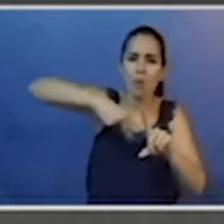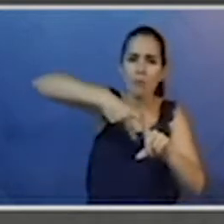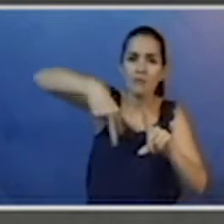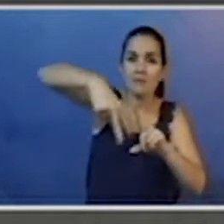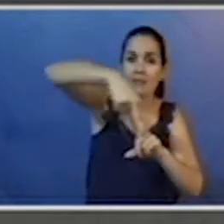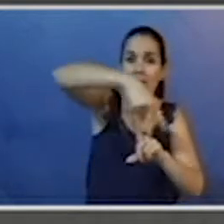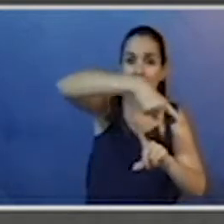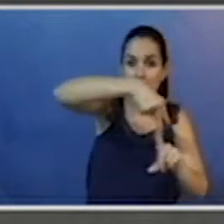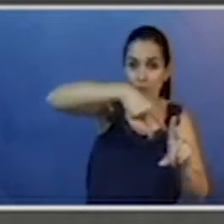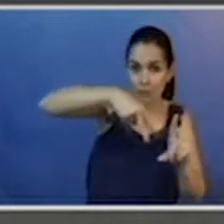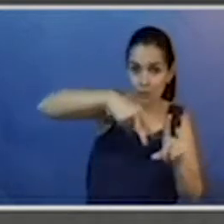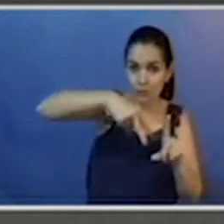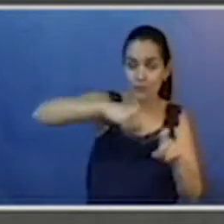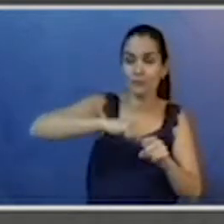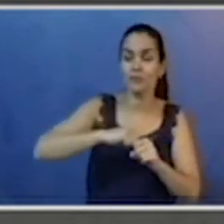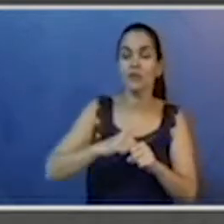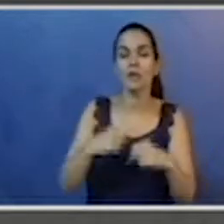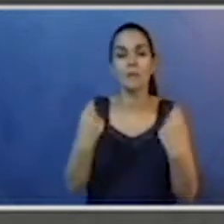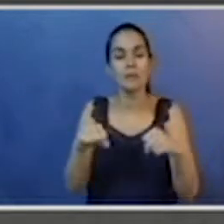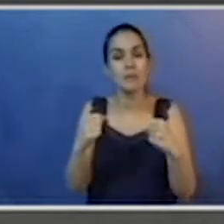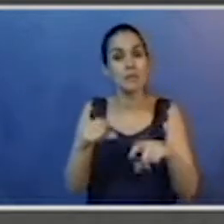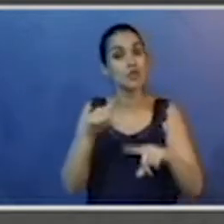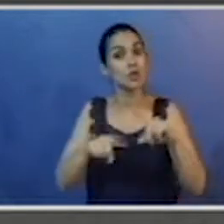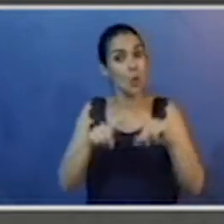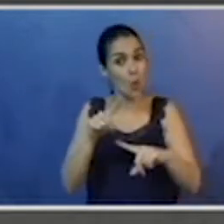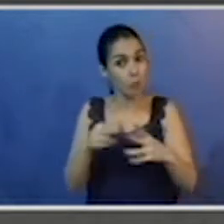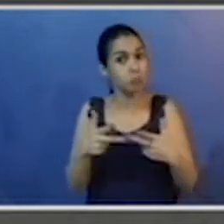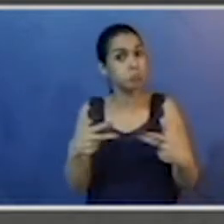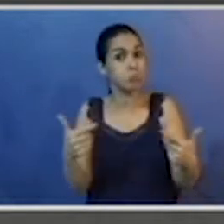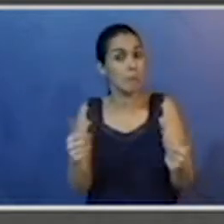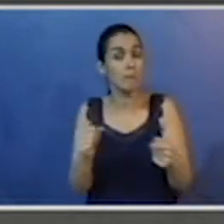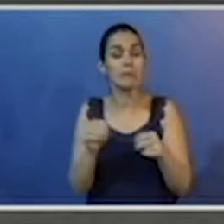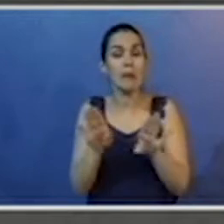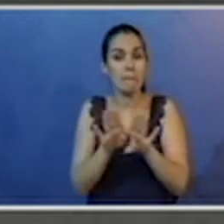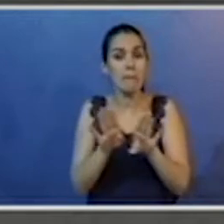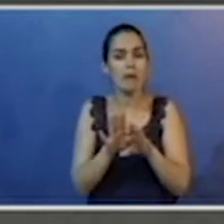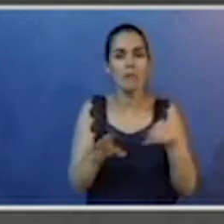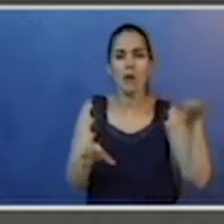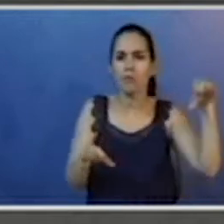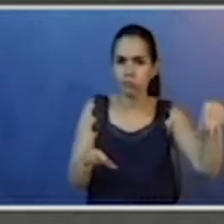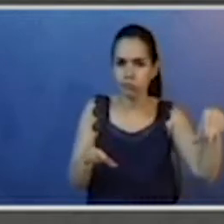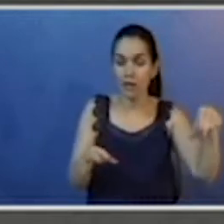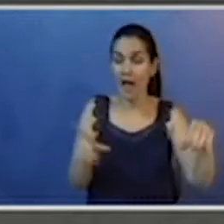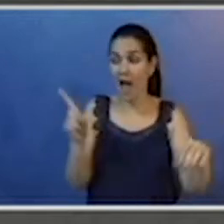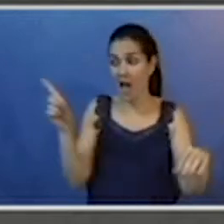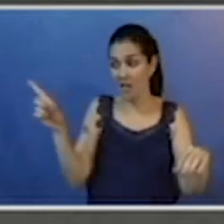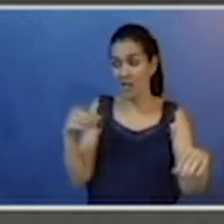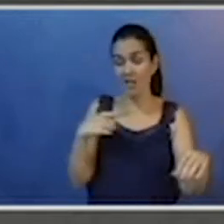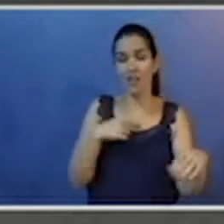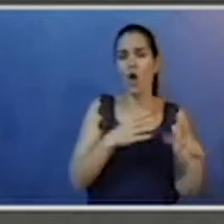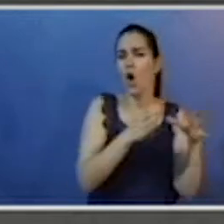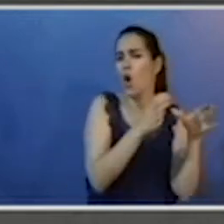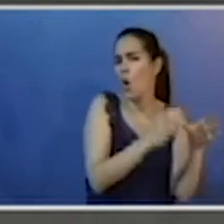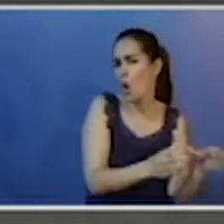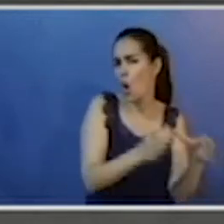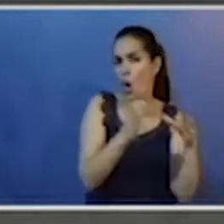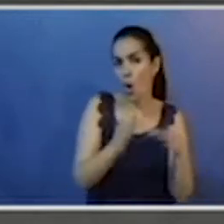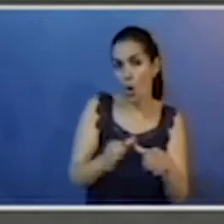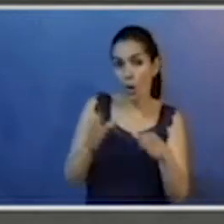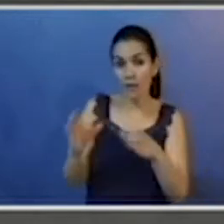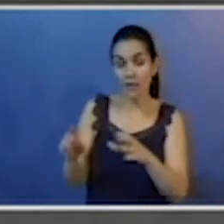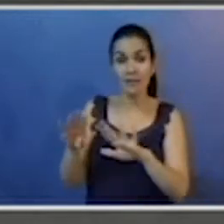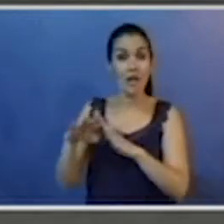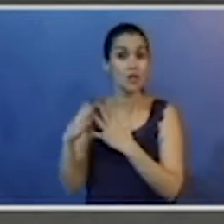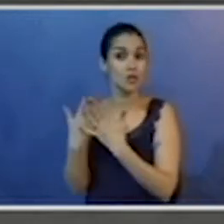objetos para poder marcar os obstáculos tá Que objeto aqui eu tô usando os cones que a gente utiliza na